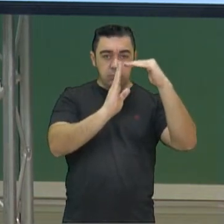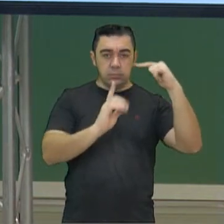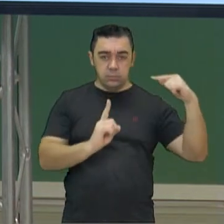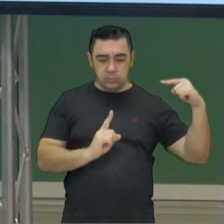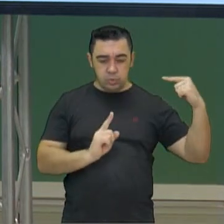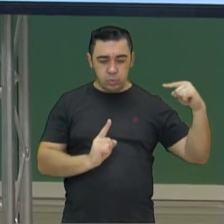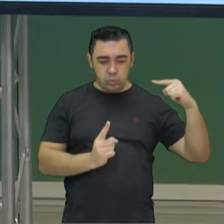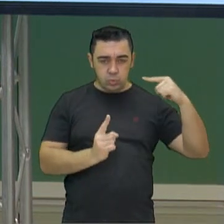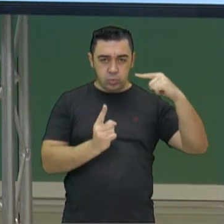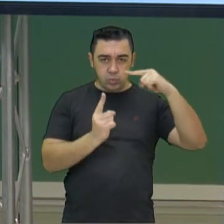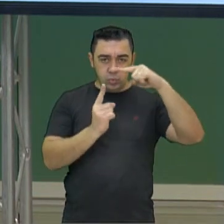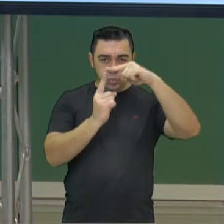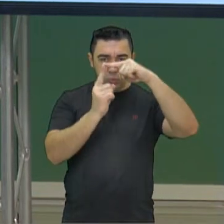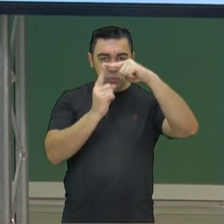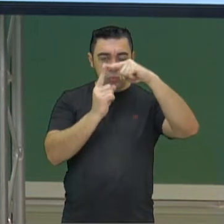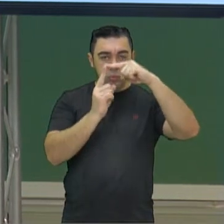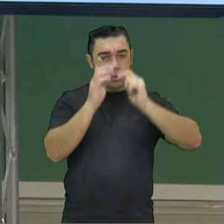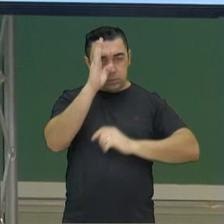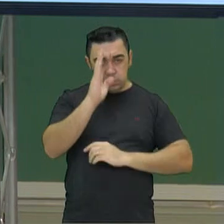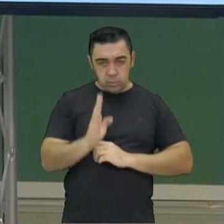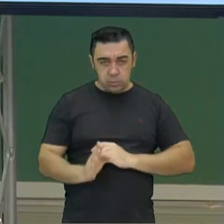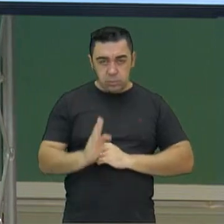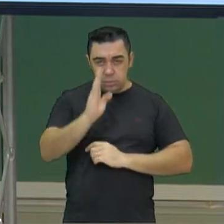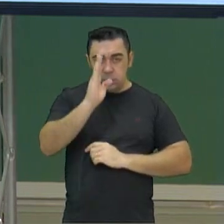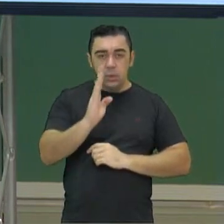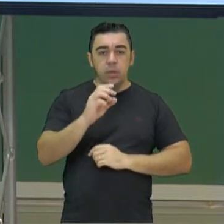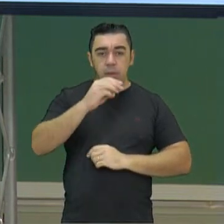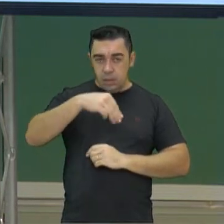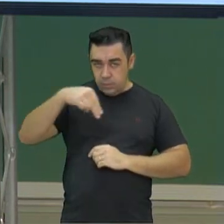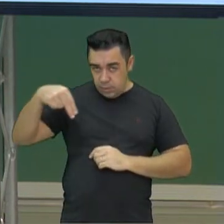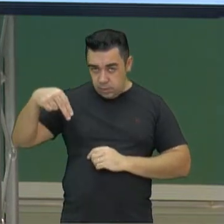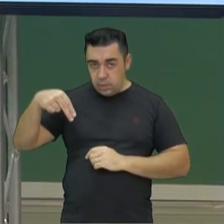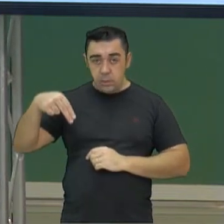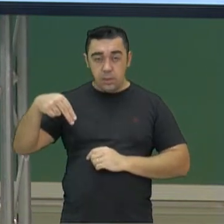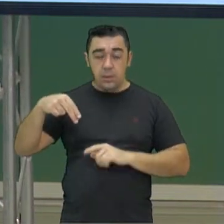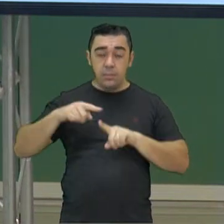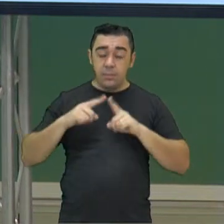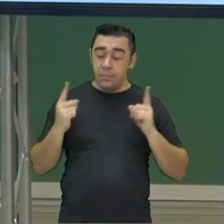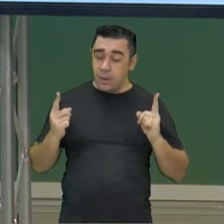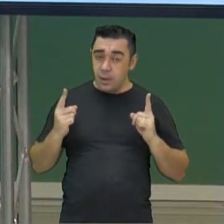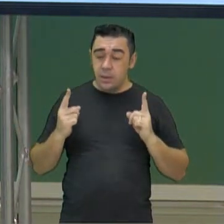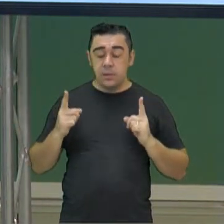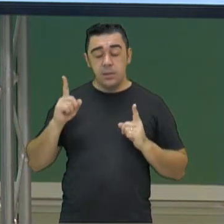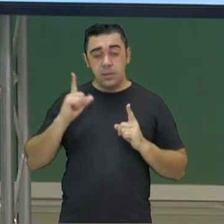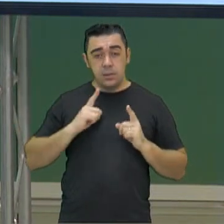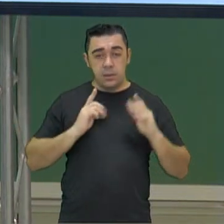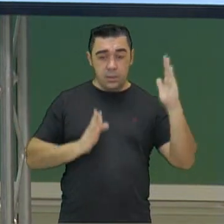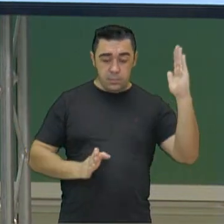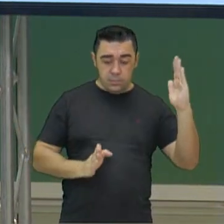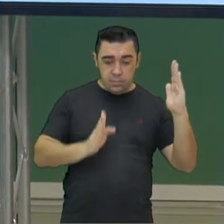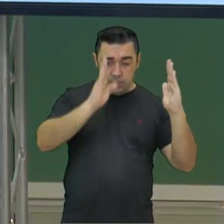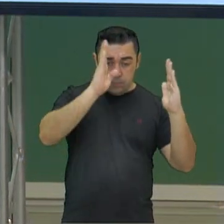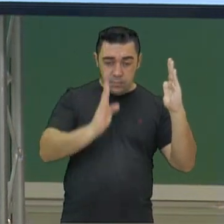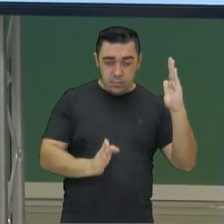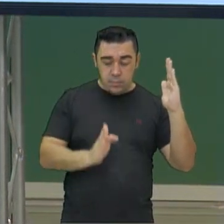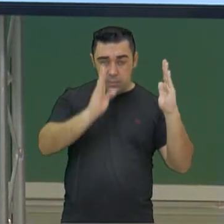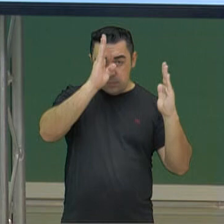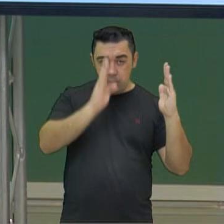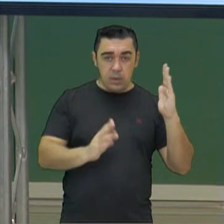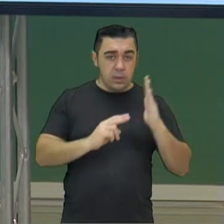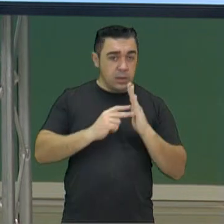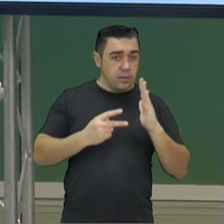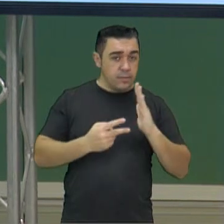elipse continua sendo o ponto MN, aí o seu eixo maior paralelo a y. Então, o que isso quer dizer?